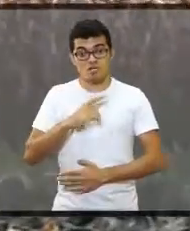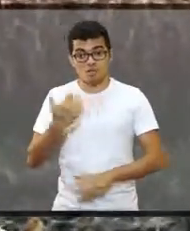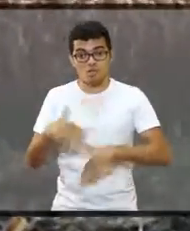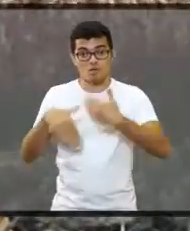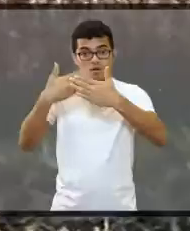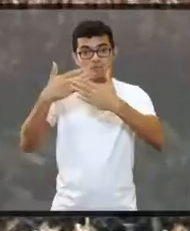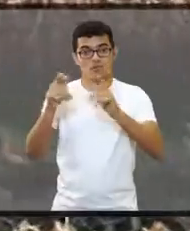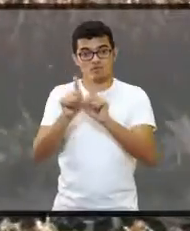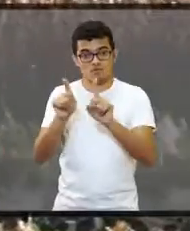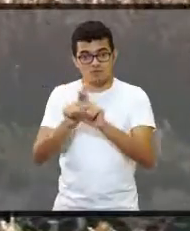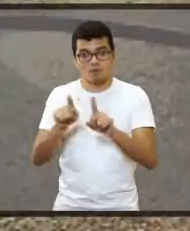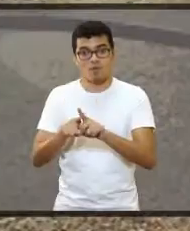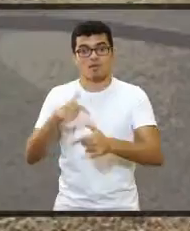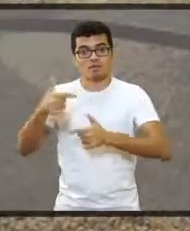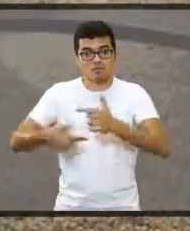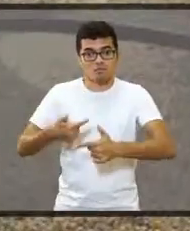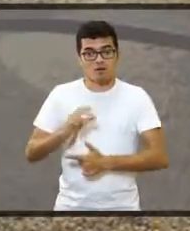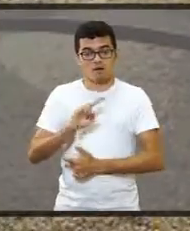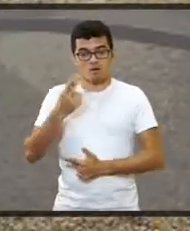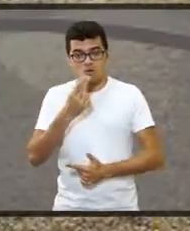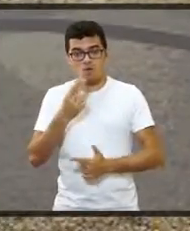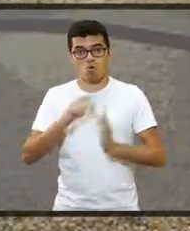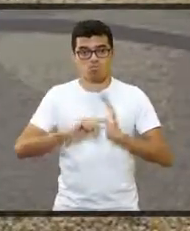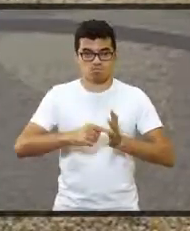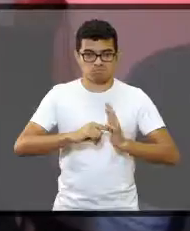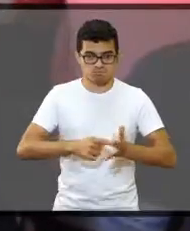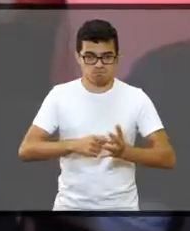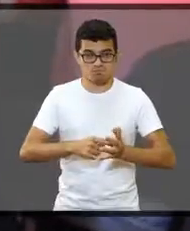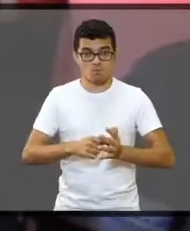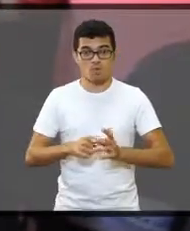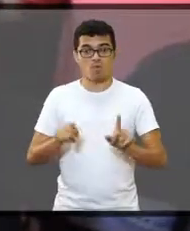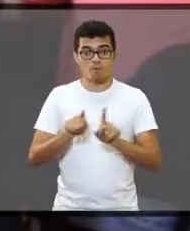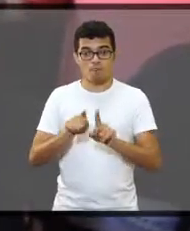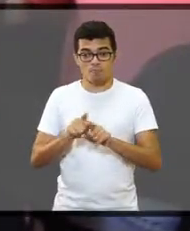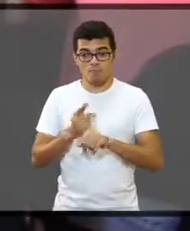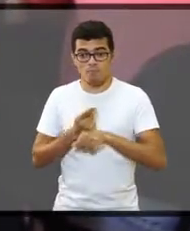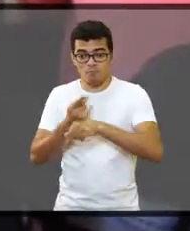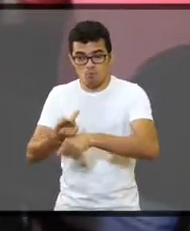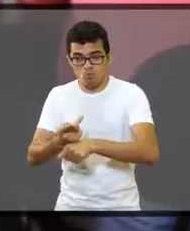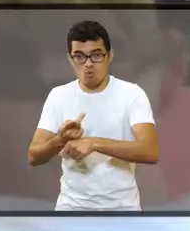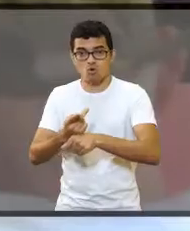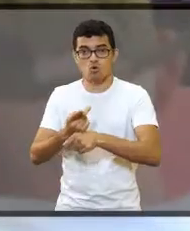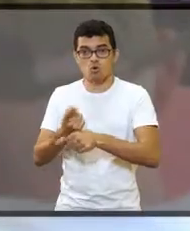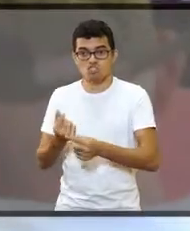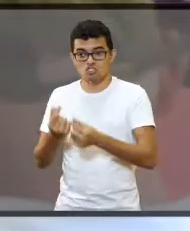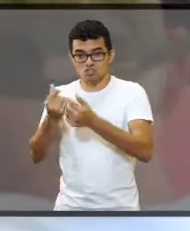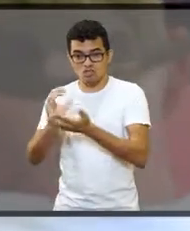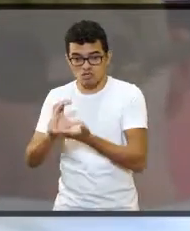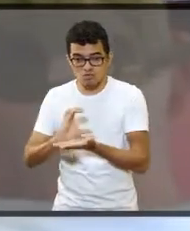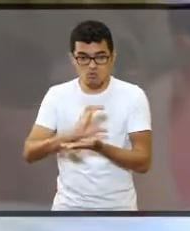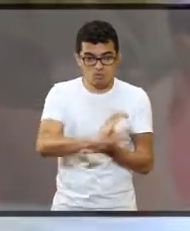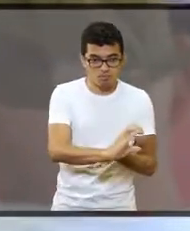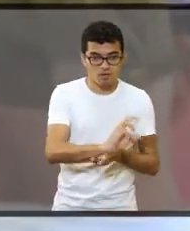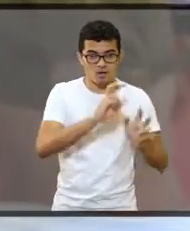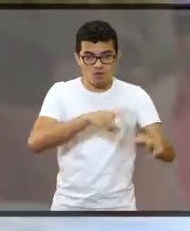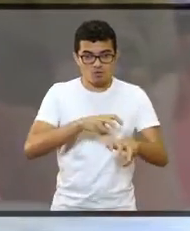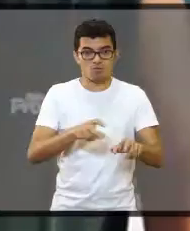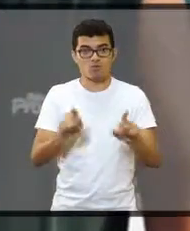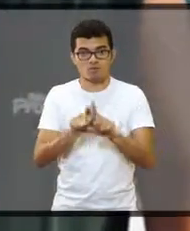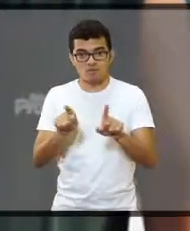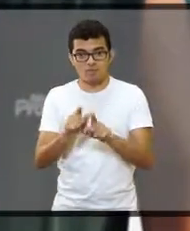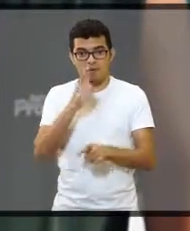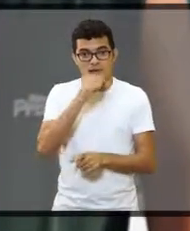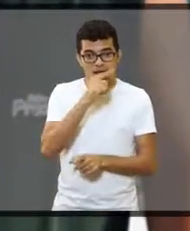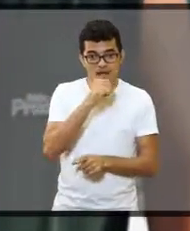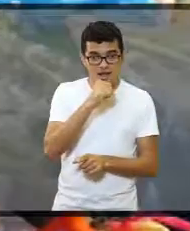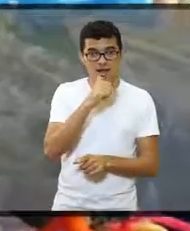melhoramentos, seja em serviços e até com máquinas. Foi buscar recursos para patrulhas agrícolas, instalação de água,